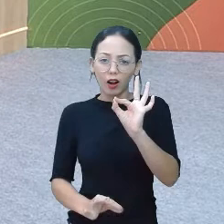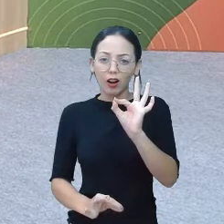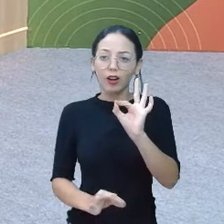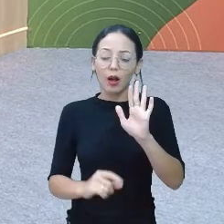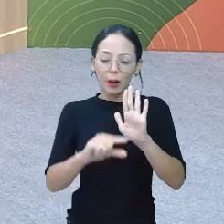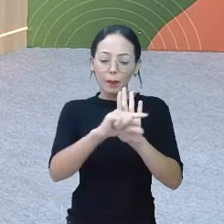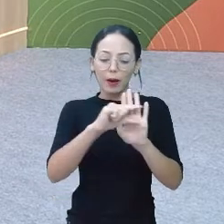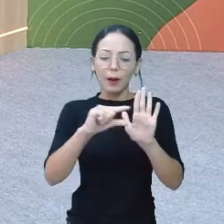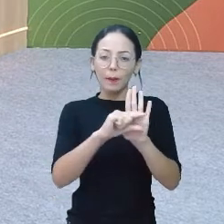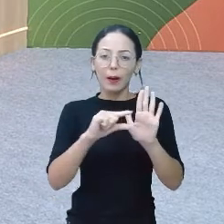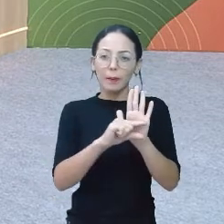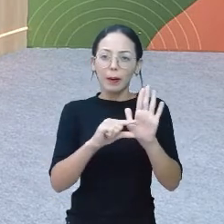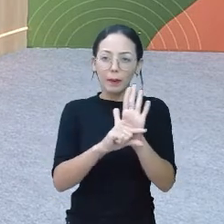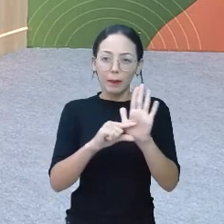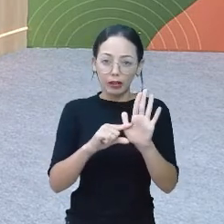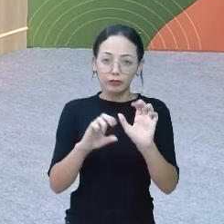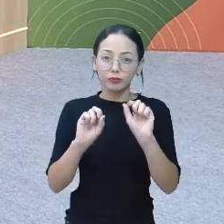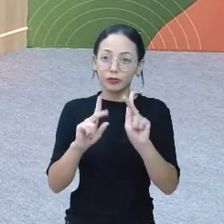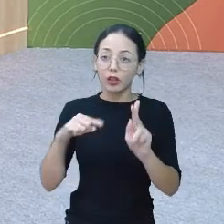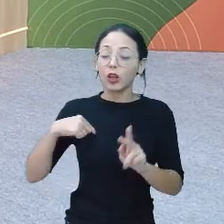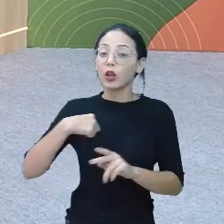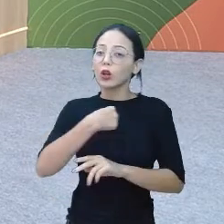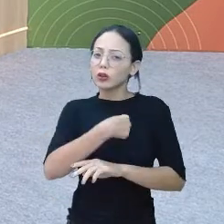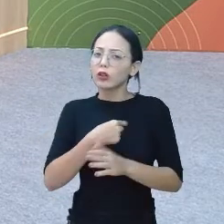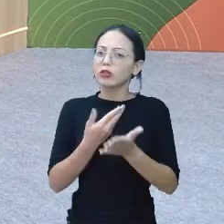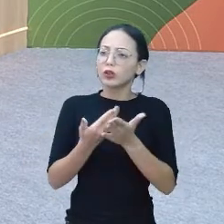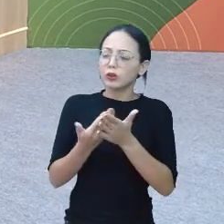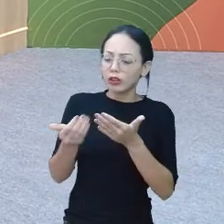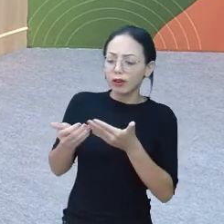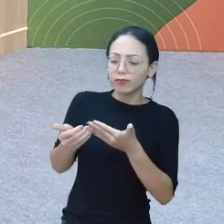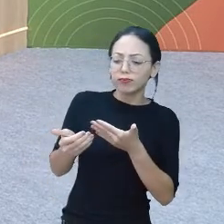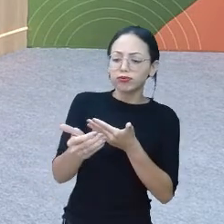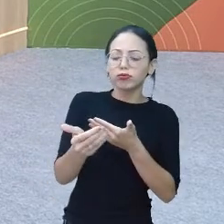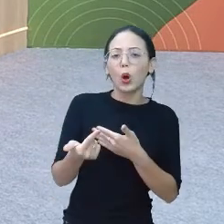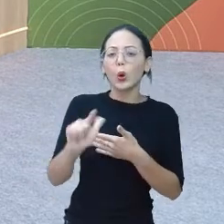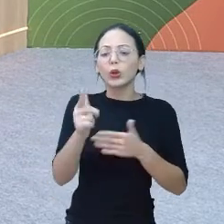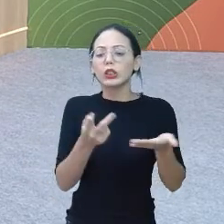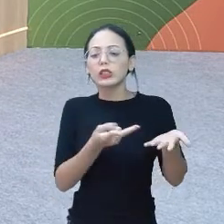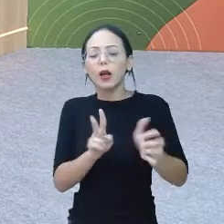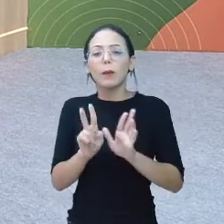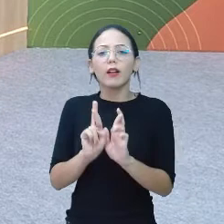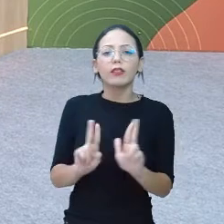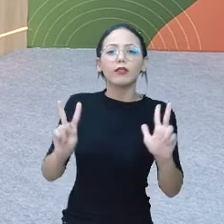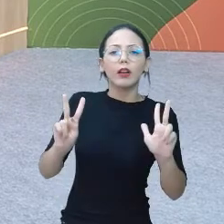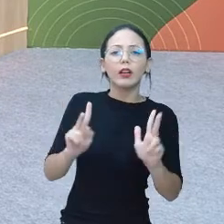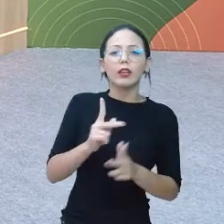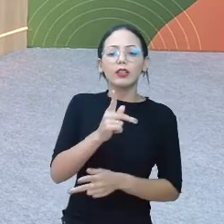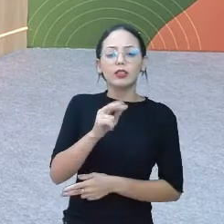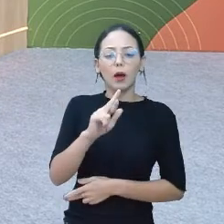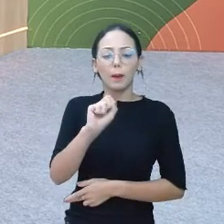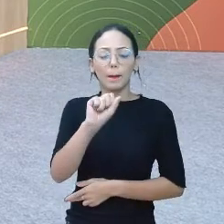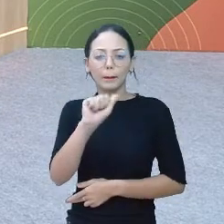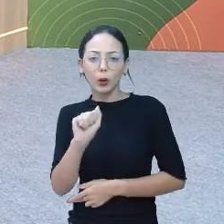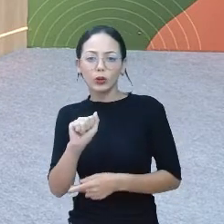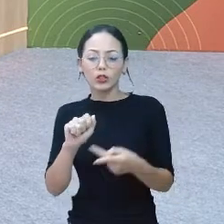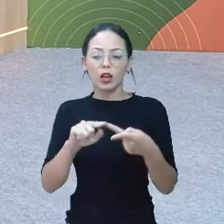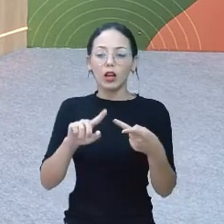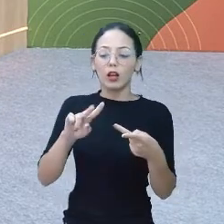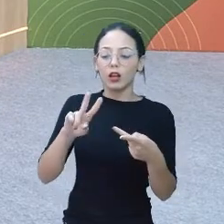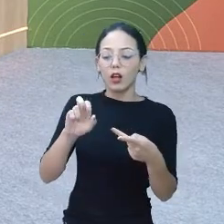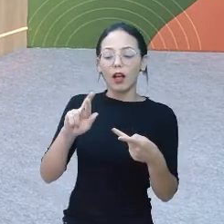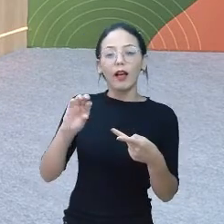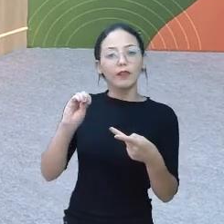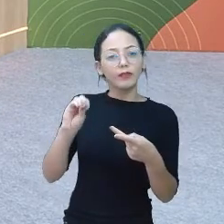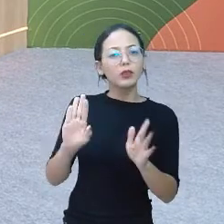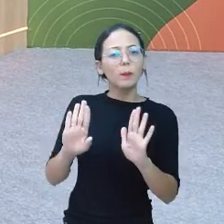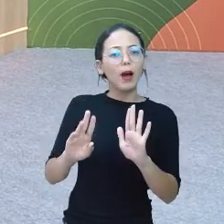verso, que a gente vai dar uma olhadinha aí mais para frente, tá certo? Em outras semanas, a diferença exata é entre verso e prosa. Mas o romance